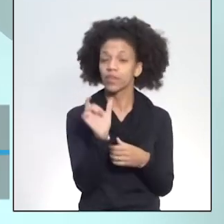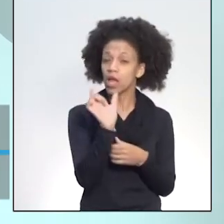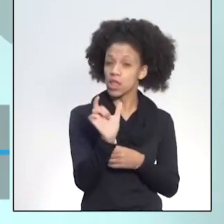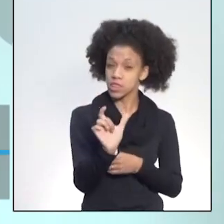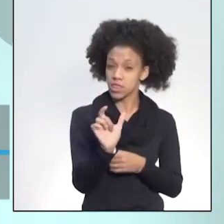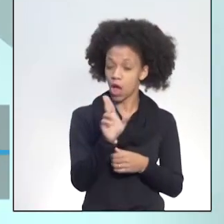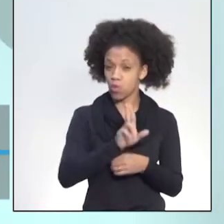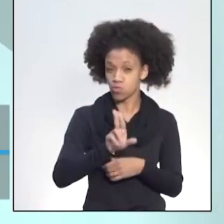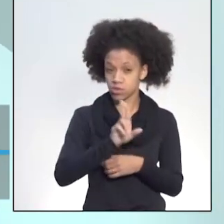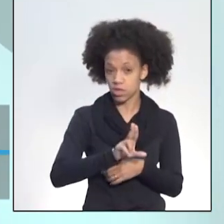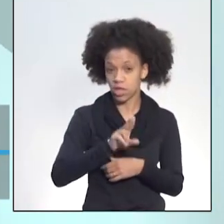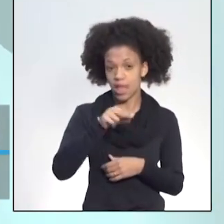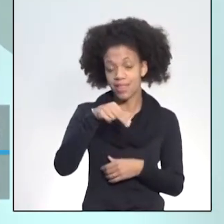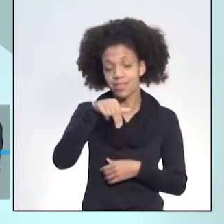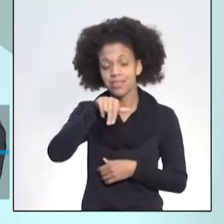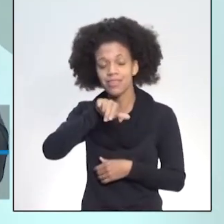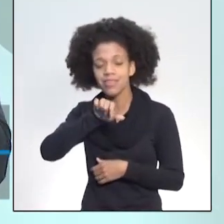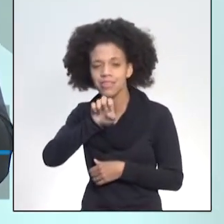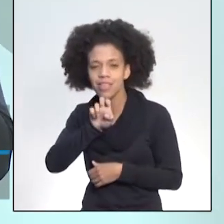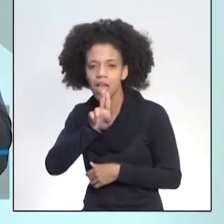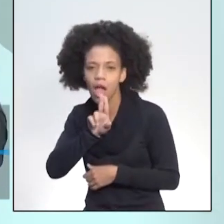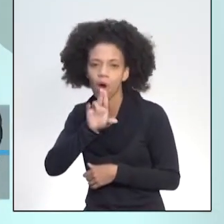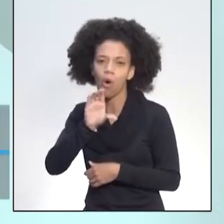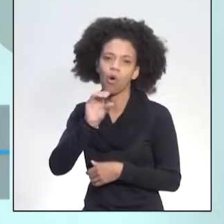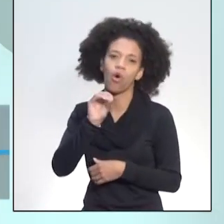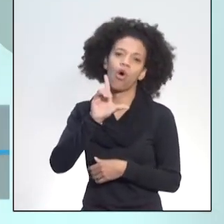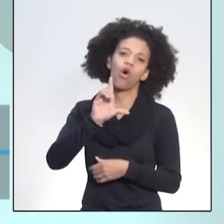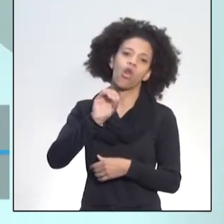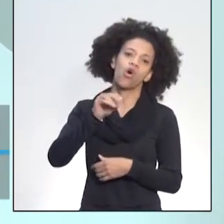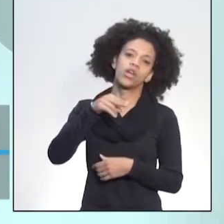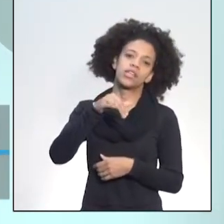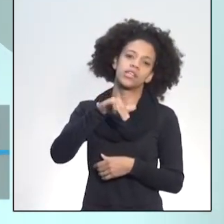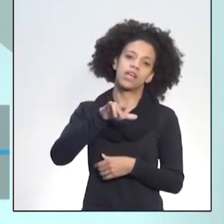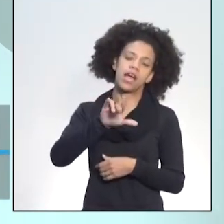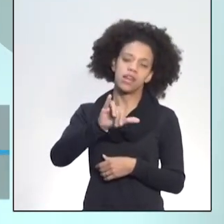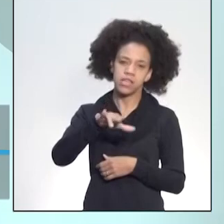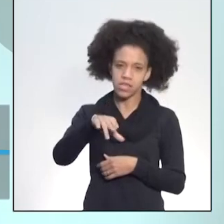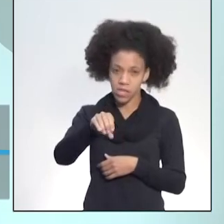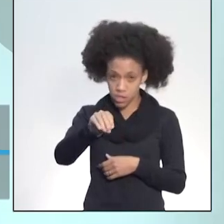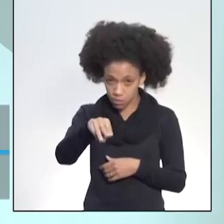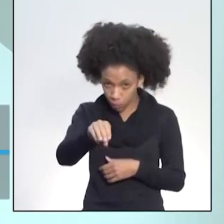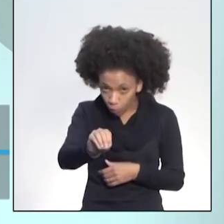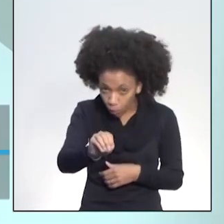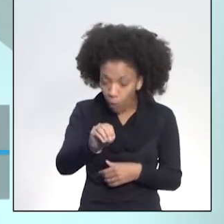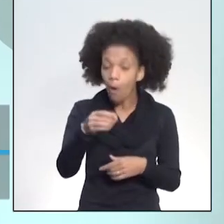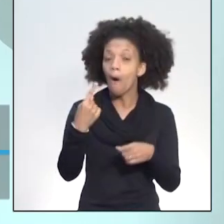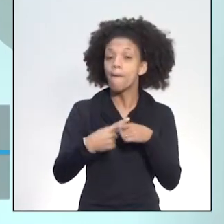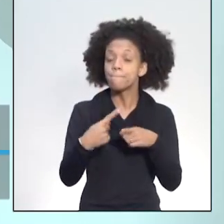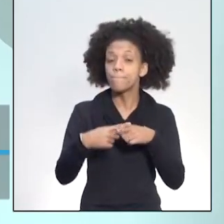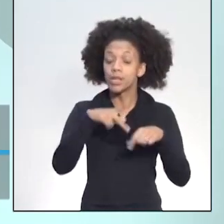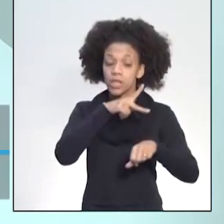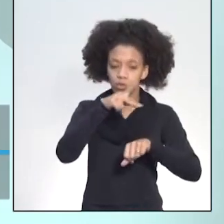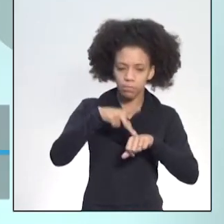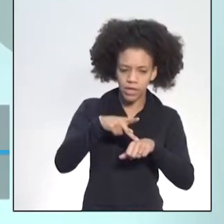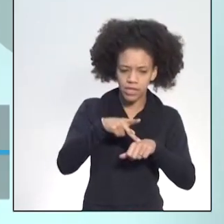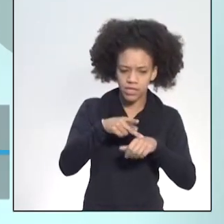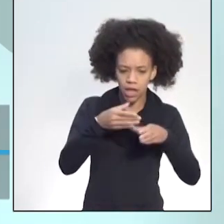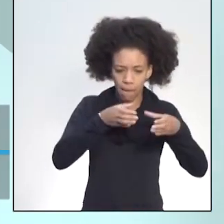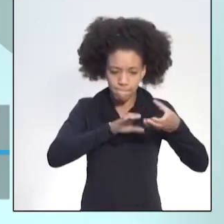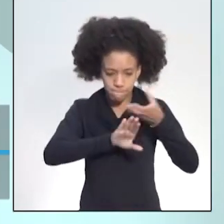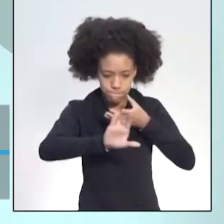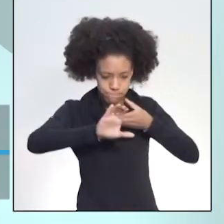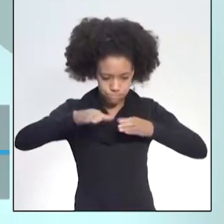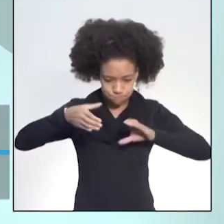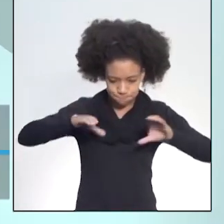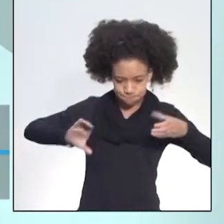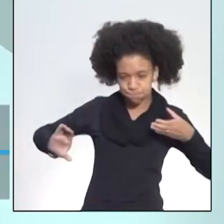nós utilizamos é neocolonialismo, porque os países agora estão divididos no controle